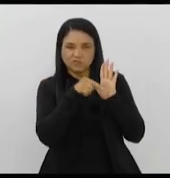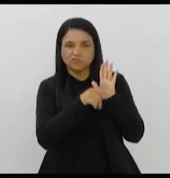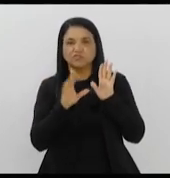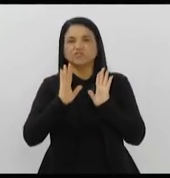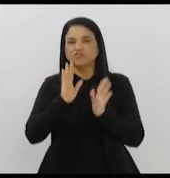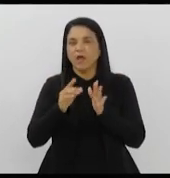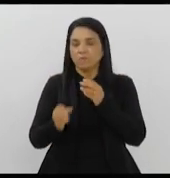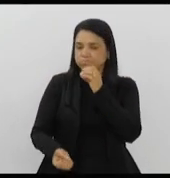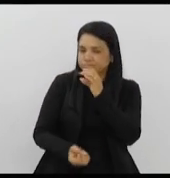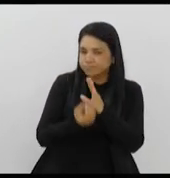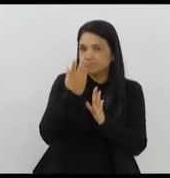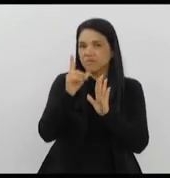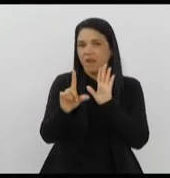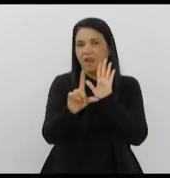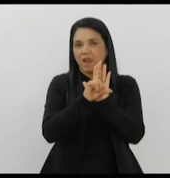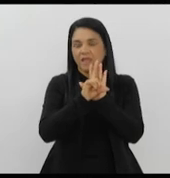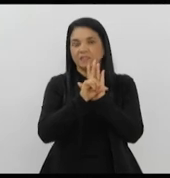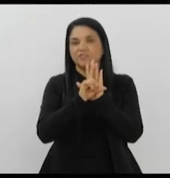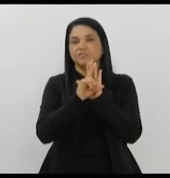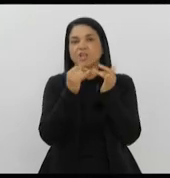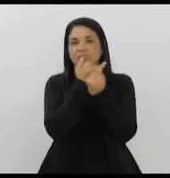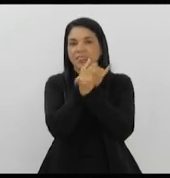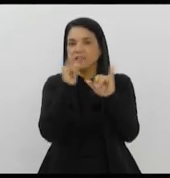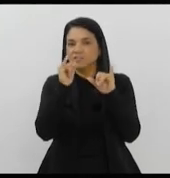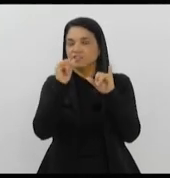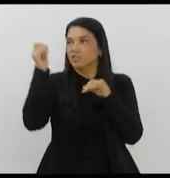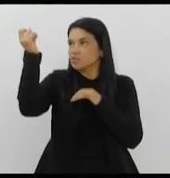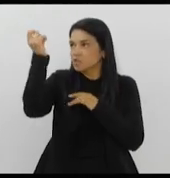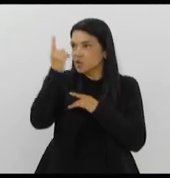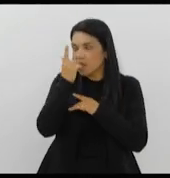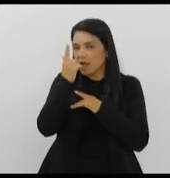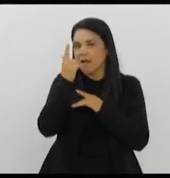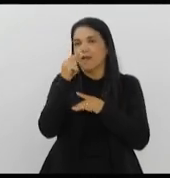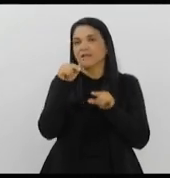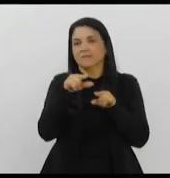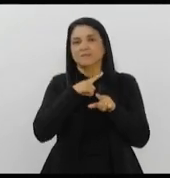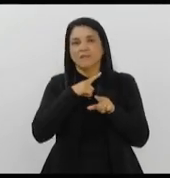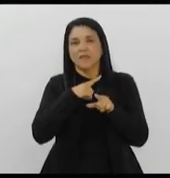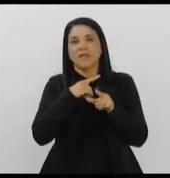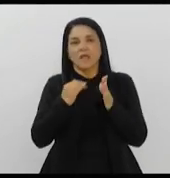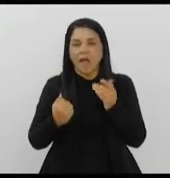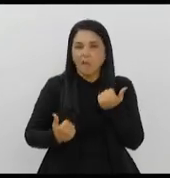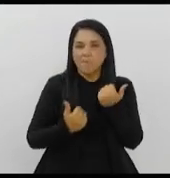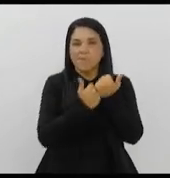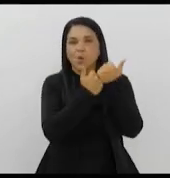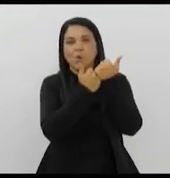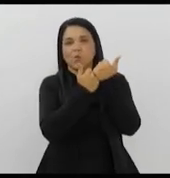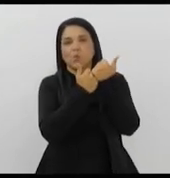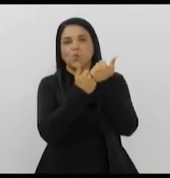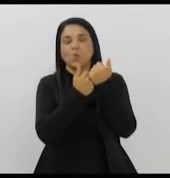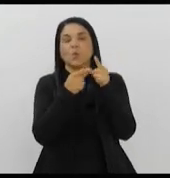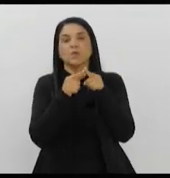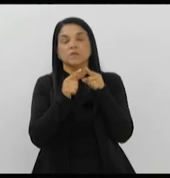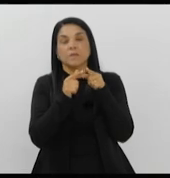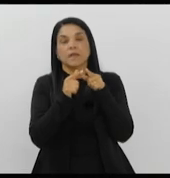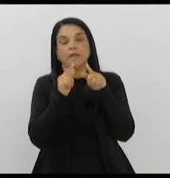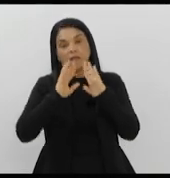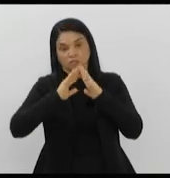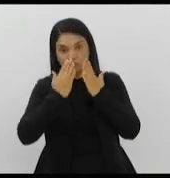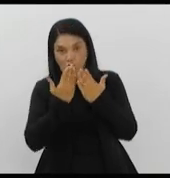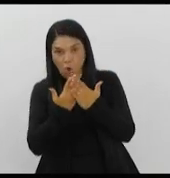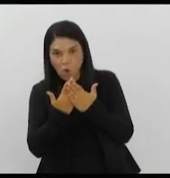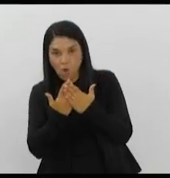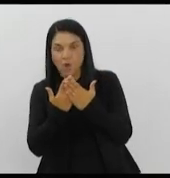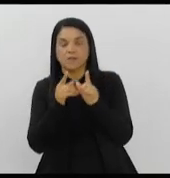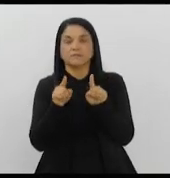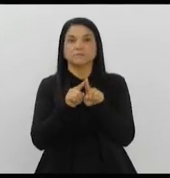energia solar que determina o apoio, tirar os impostos, colocar em escolas, em estádios de futebol, por exemplo.